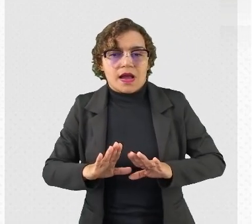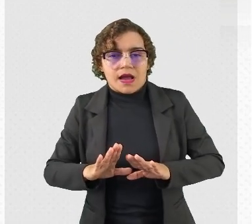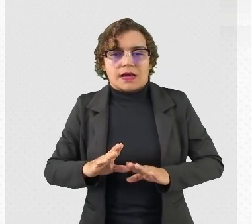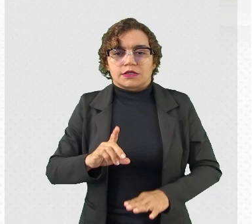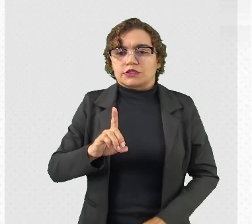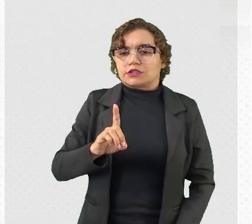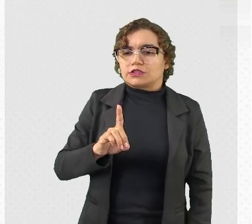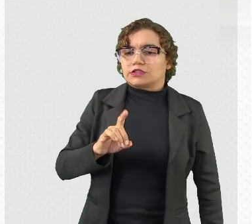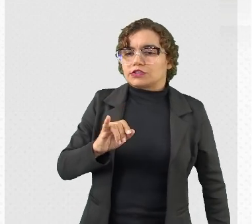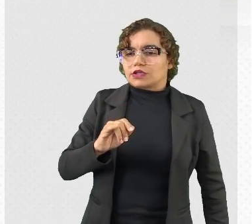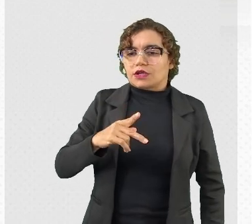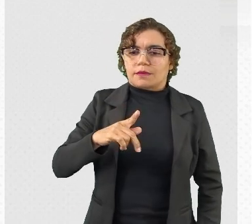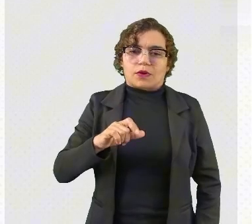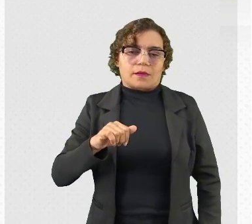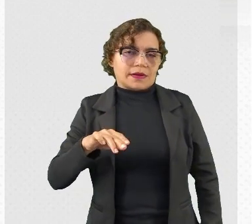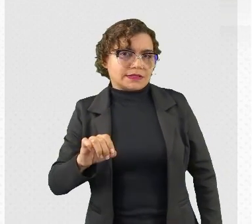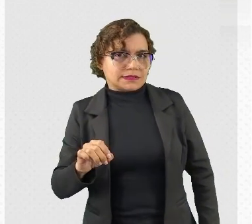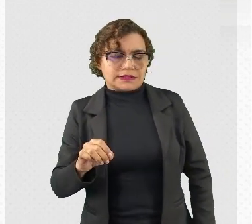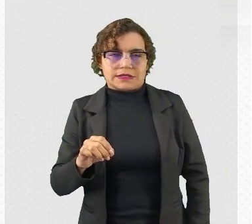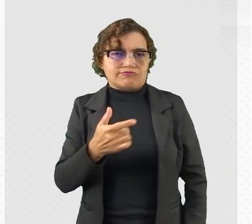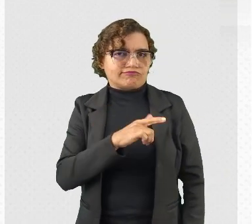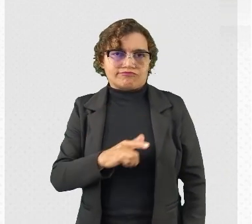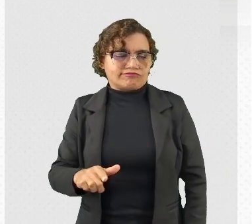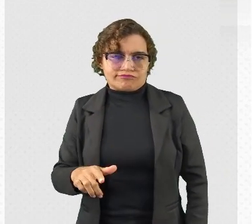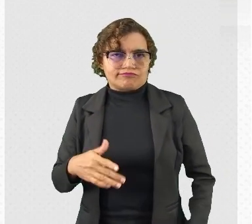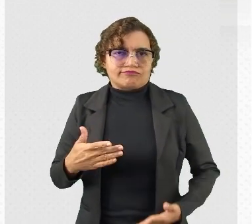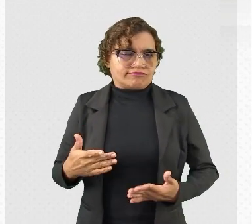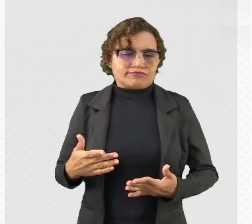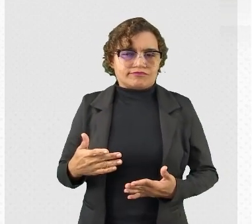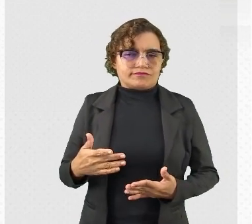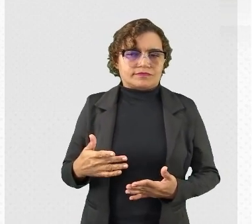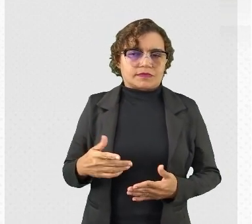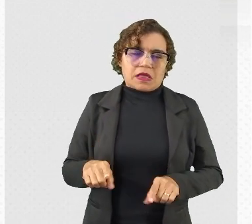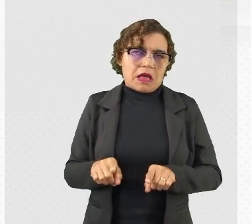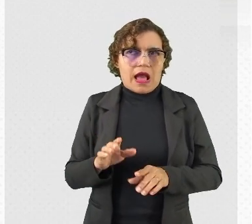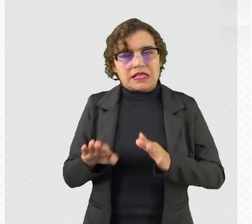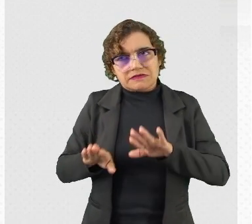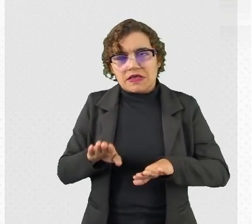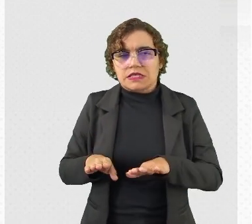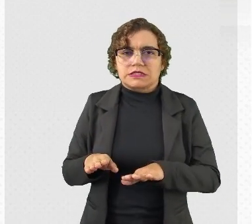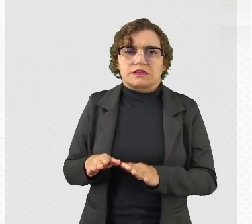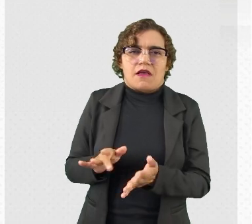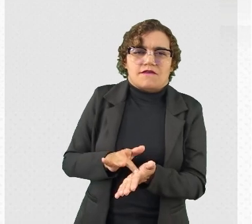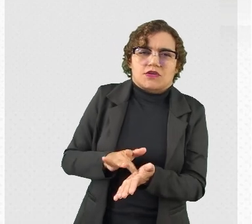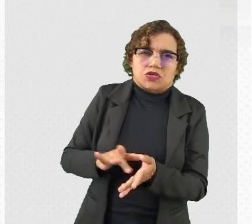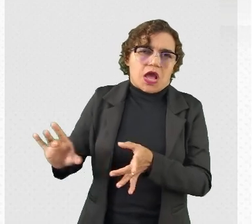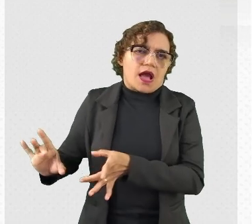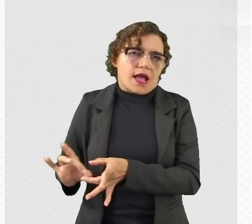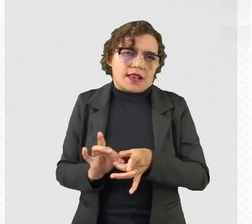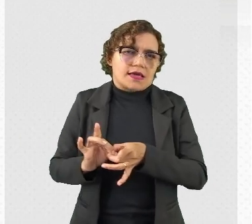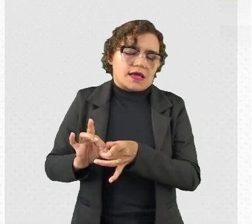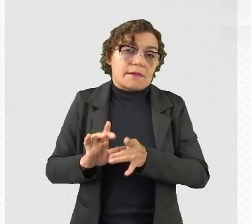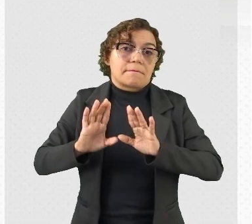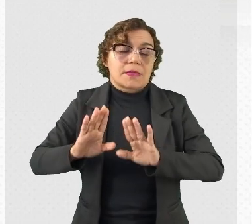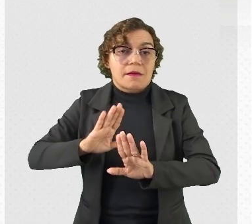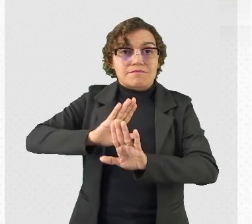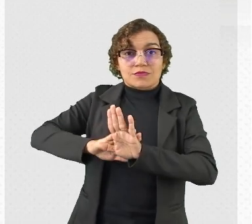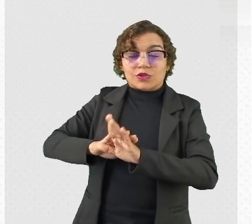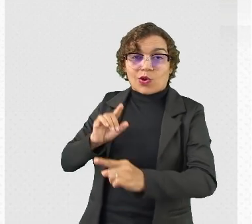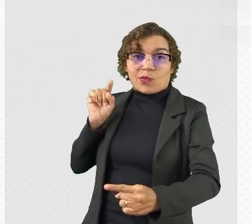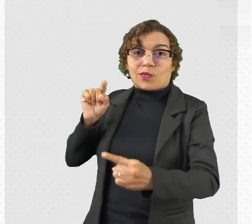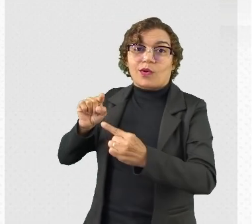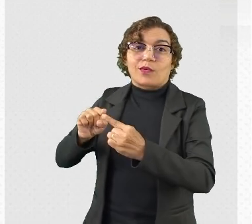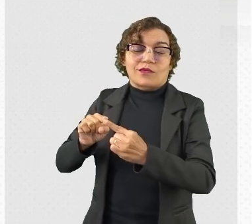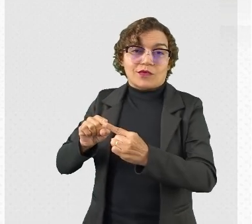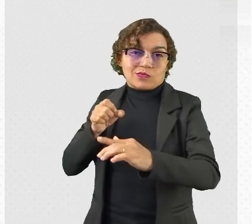diplomacia estável. Muitas alianças eram instáveis ou mesmo de fachada, né? Apenas como um objetivo de conquista